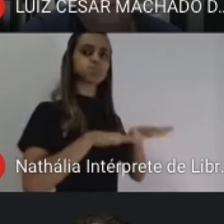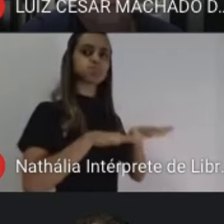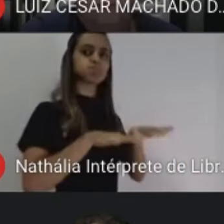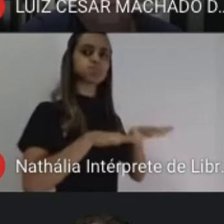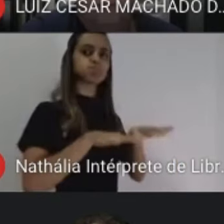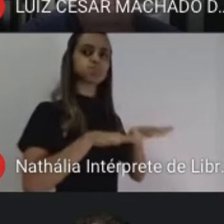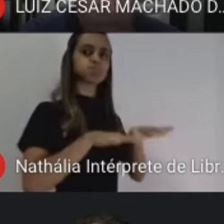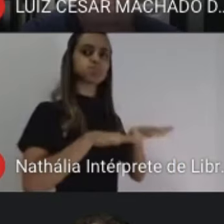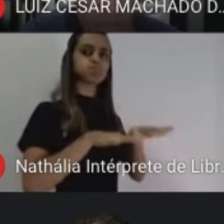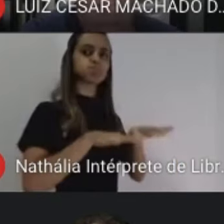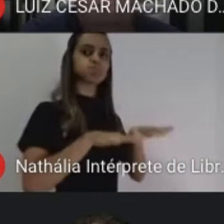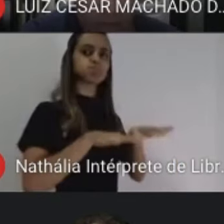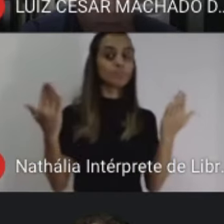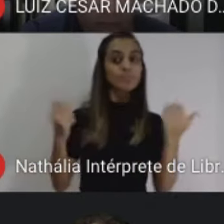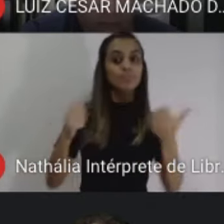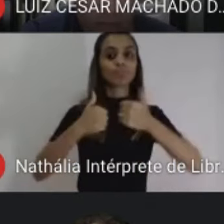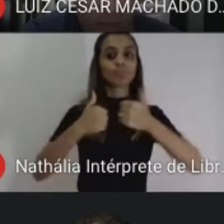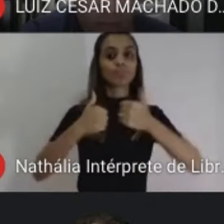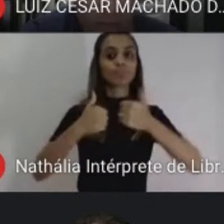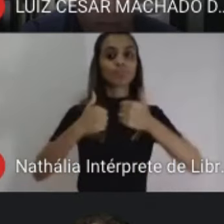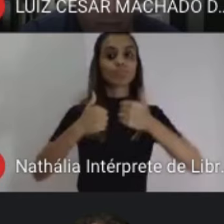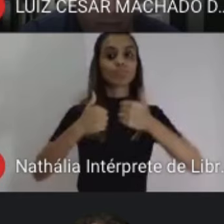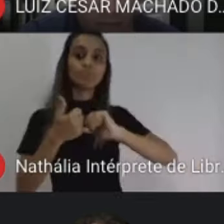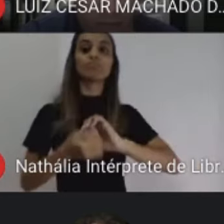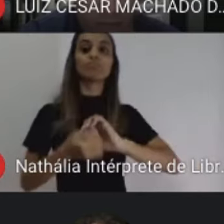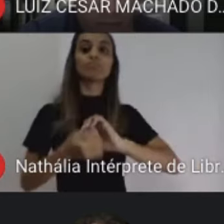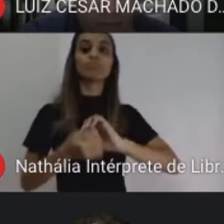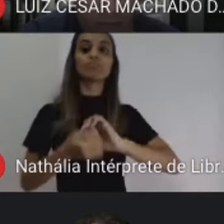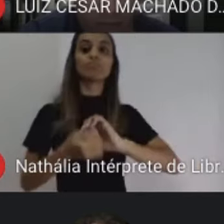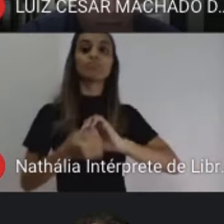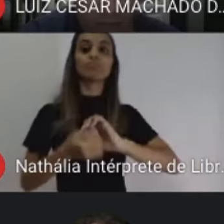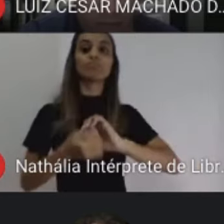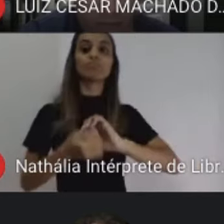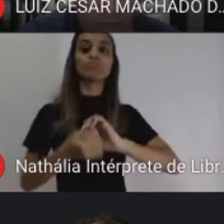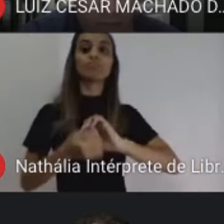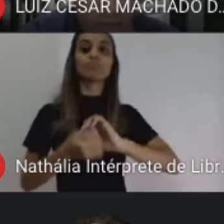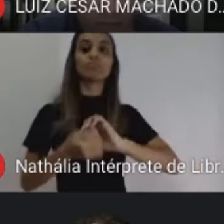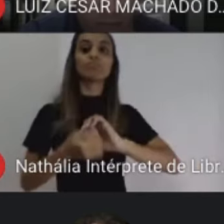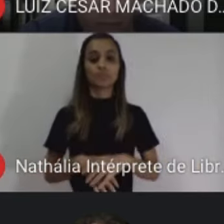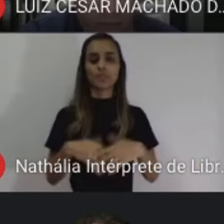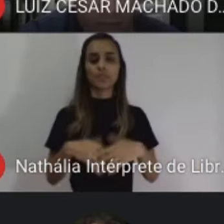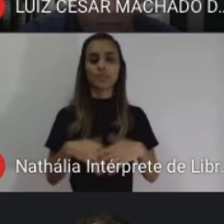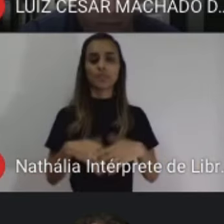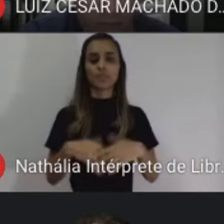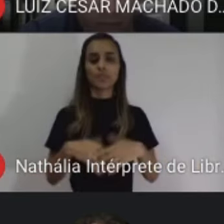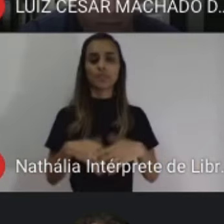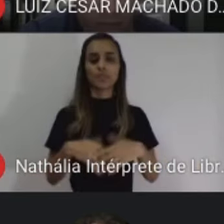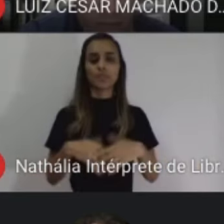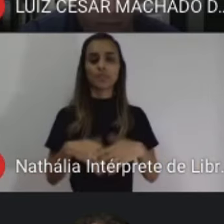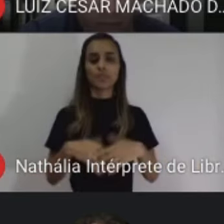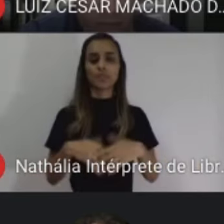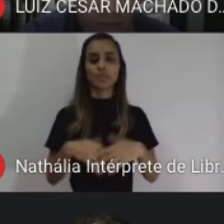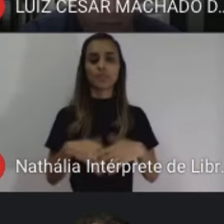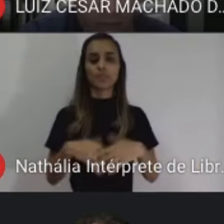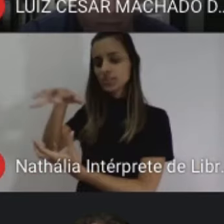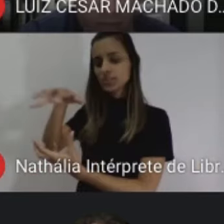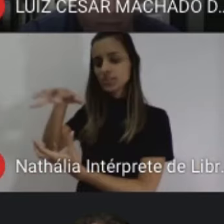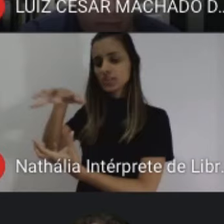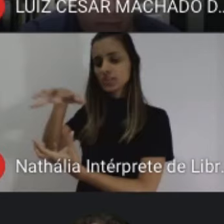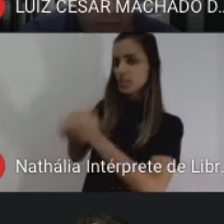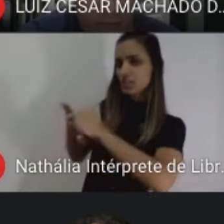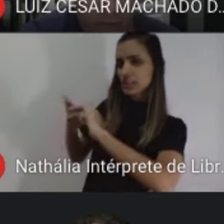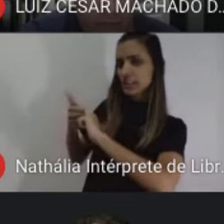falado no final, acerca de entender se essas manifestações podem ser entendidas, compreendidas como meras falas,